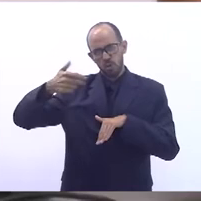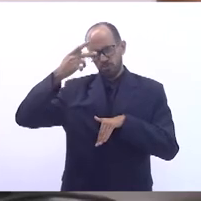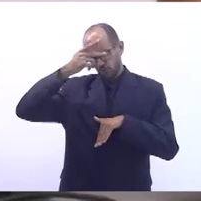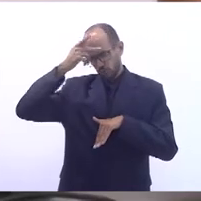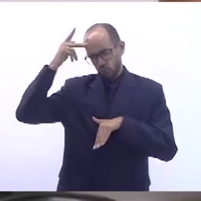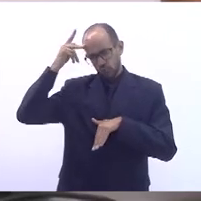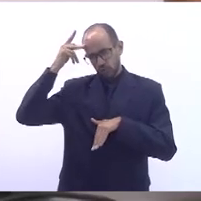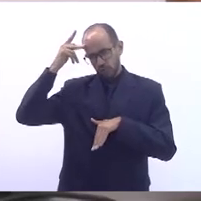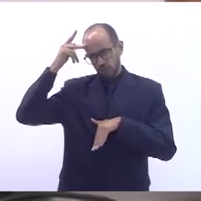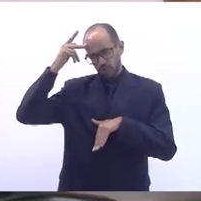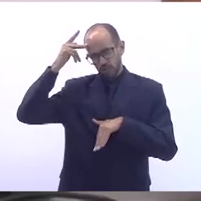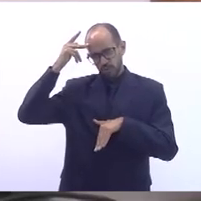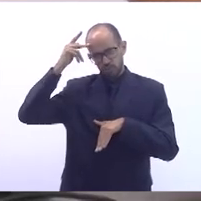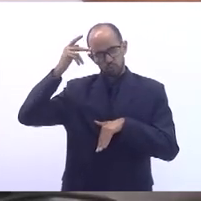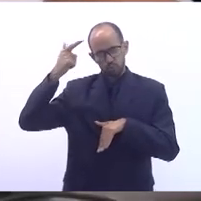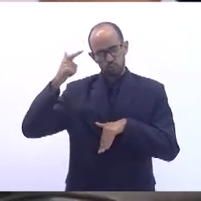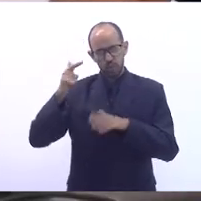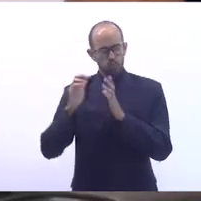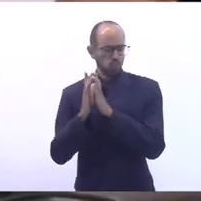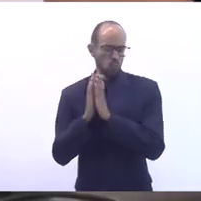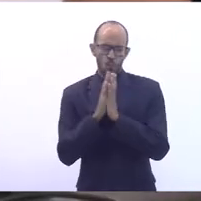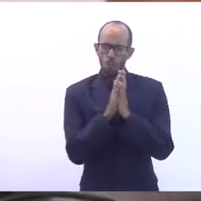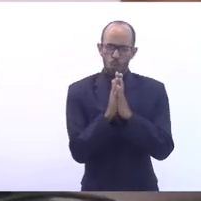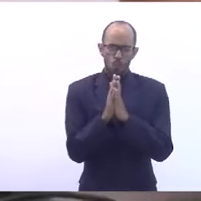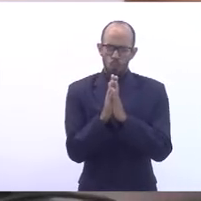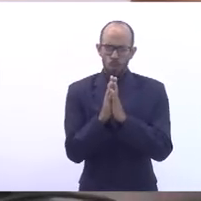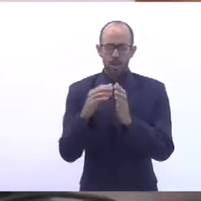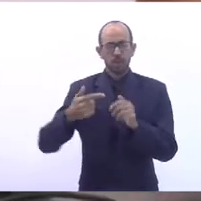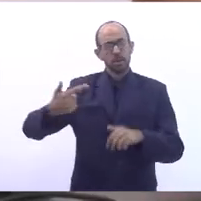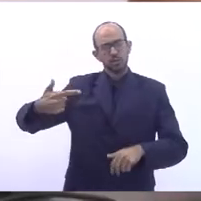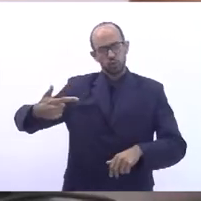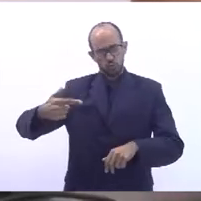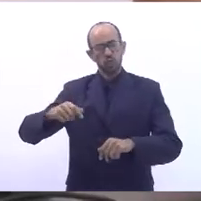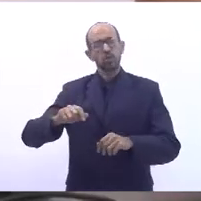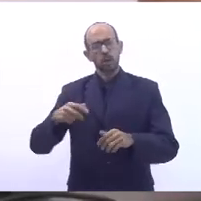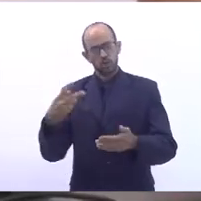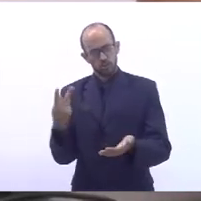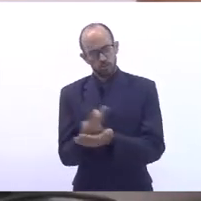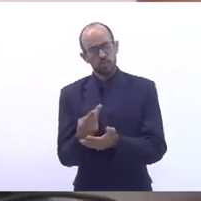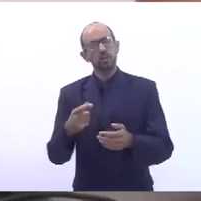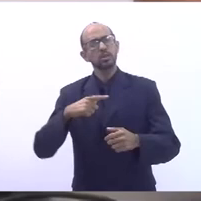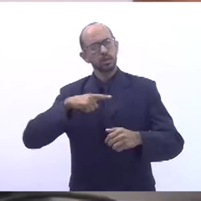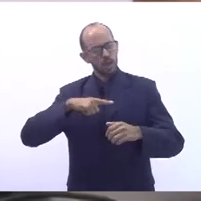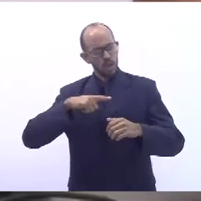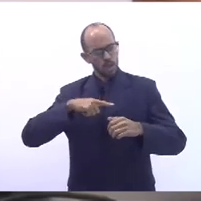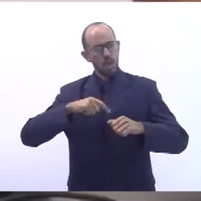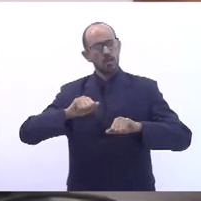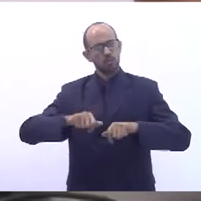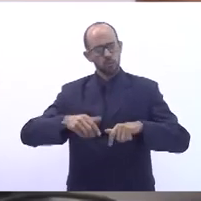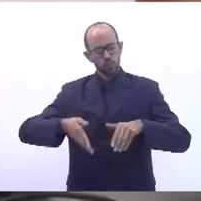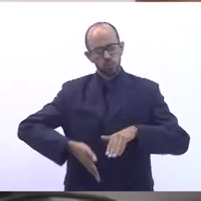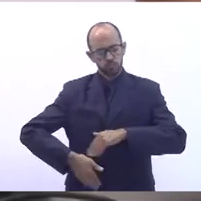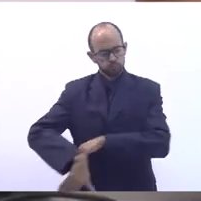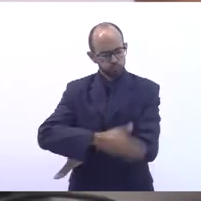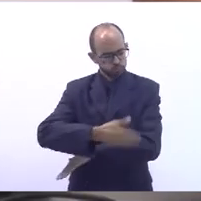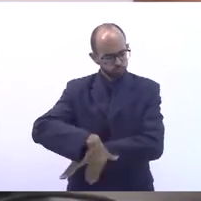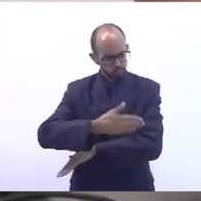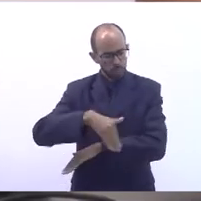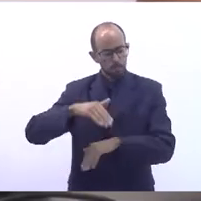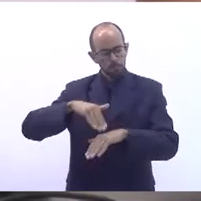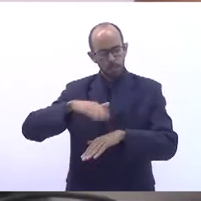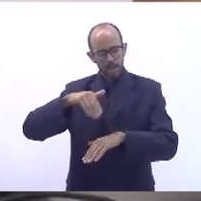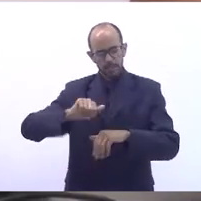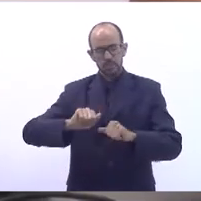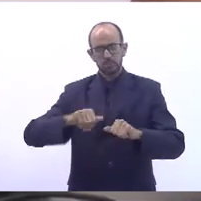pessoas não teve tipo assim mas Deus é muito grande a segunda já teve um percurso maior já foi uma quantidade de